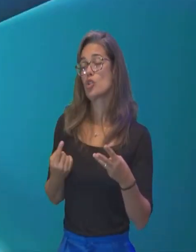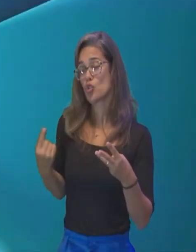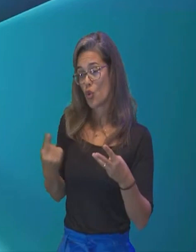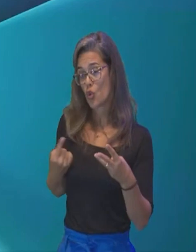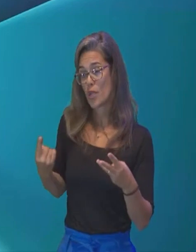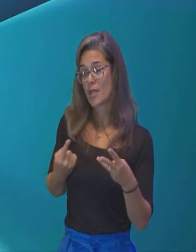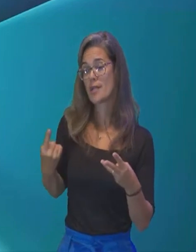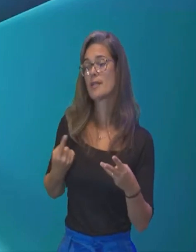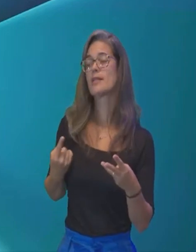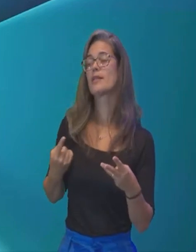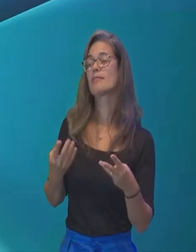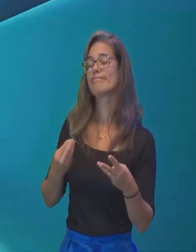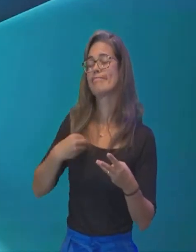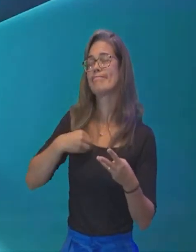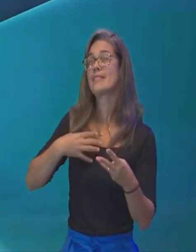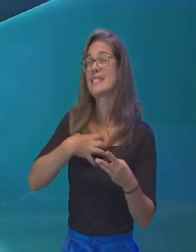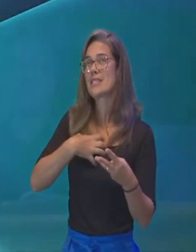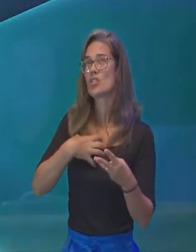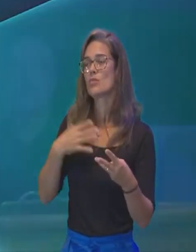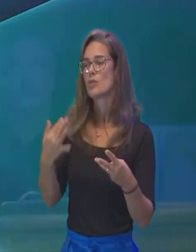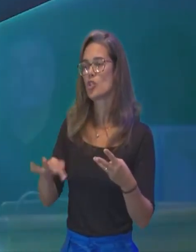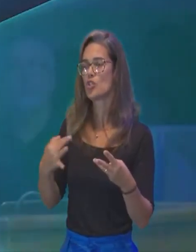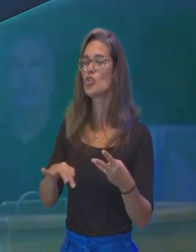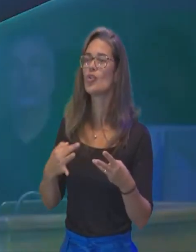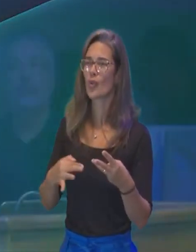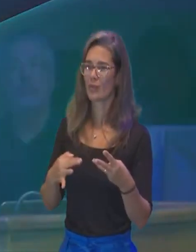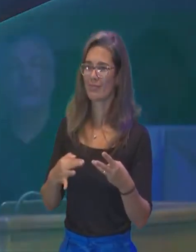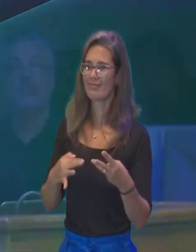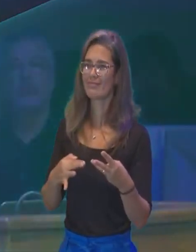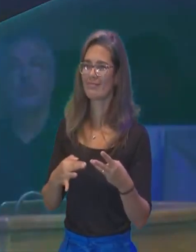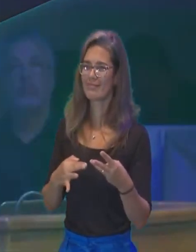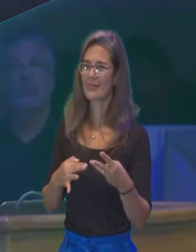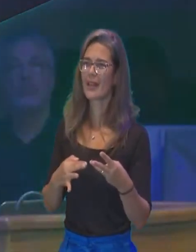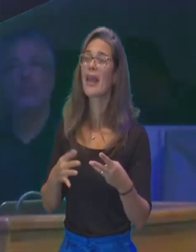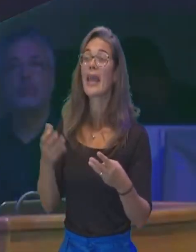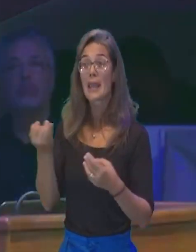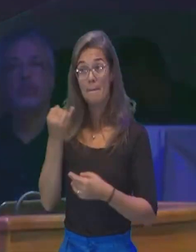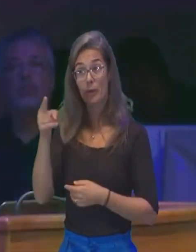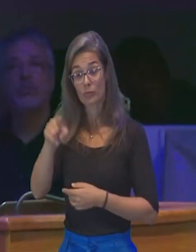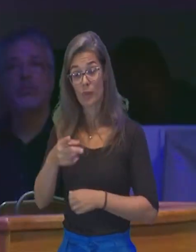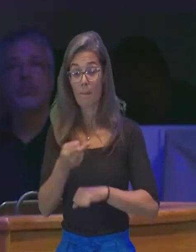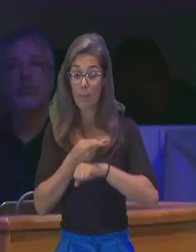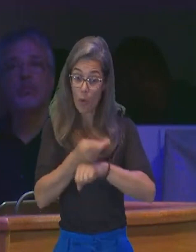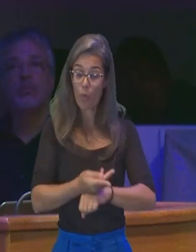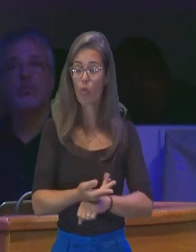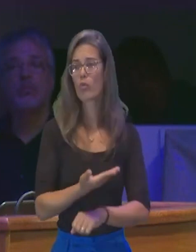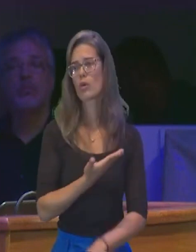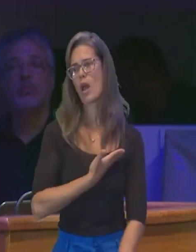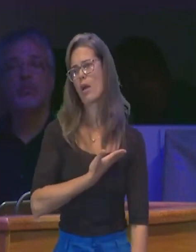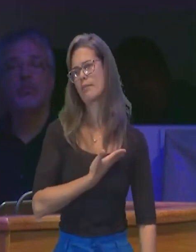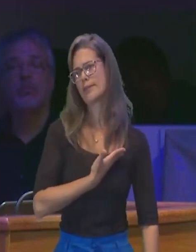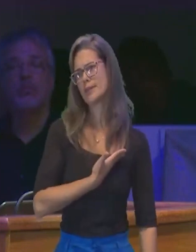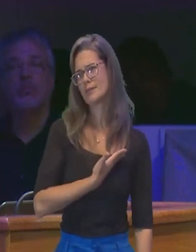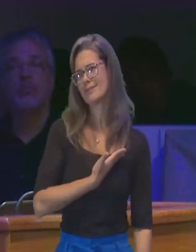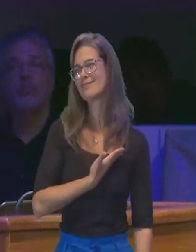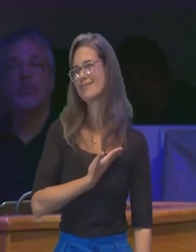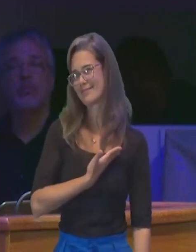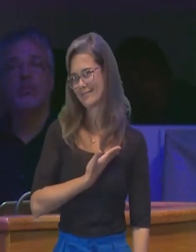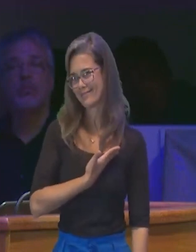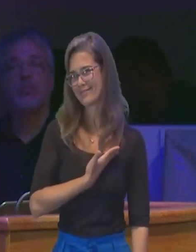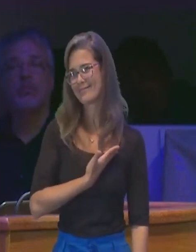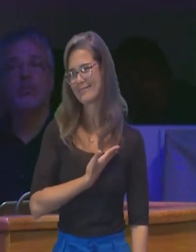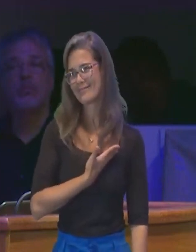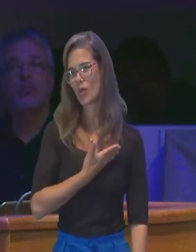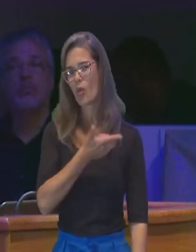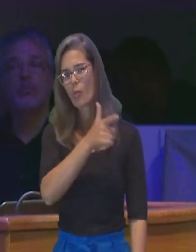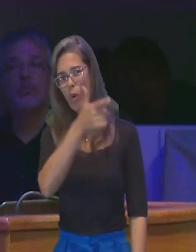e estressante. Procure companhia. Elias ficou só ali no ribeiro de Querite. Certamente isso não foi